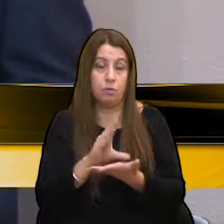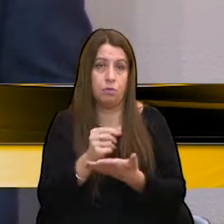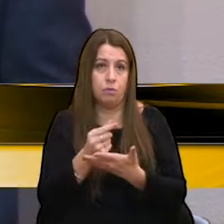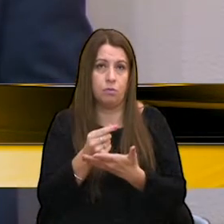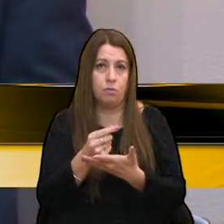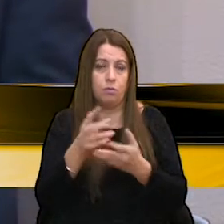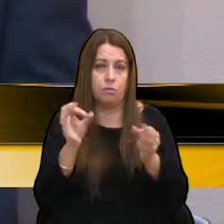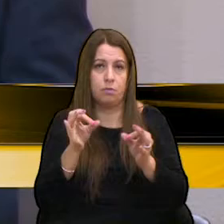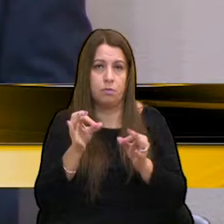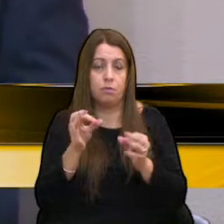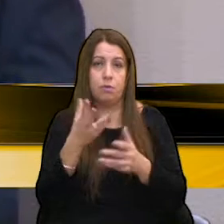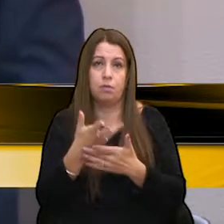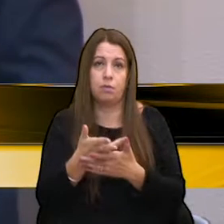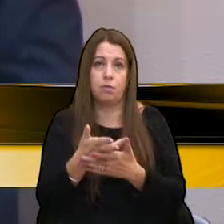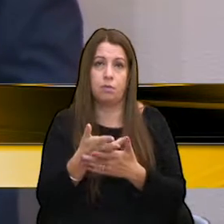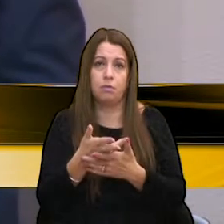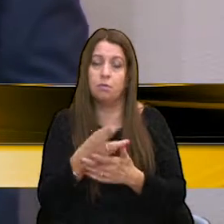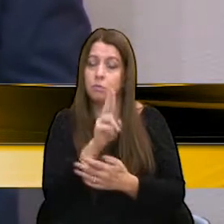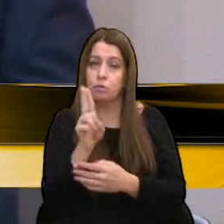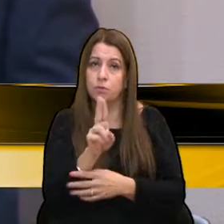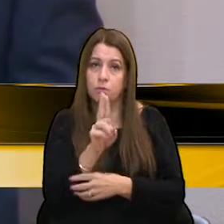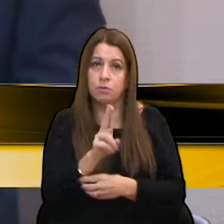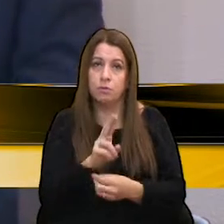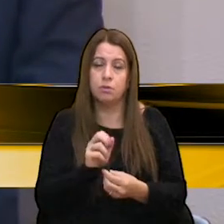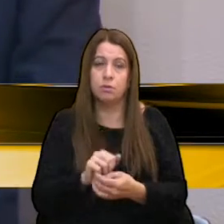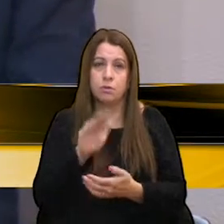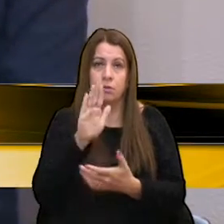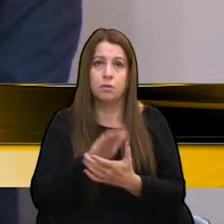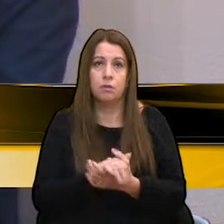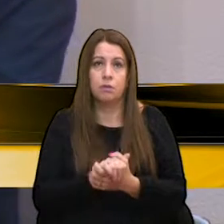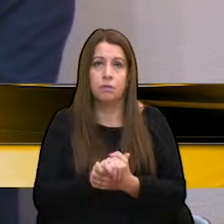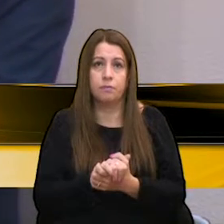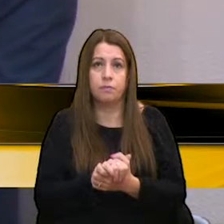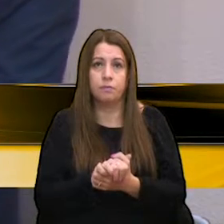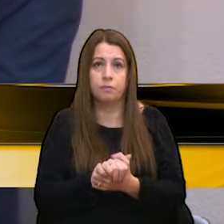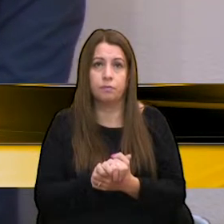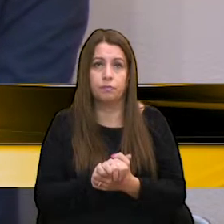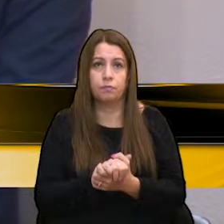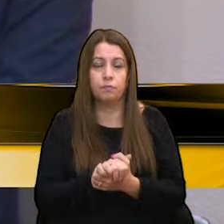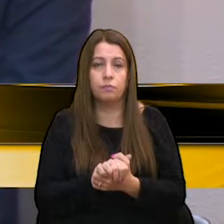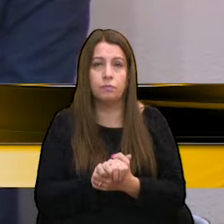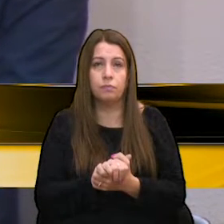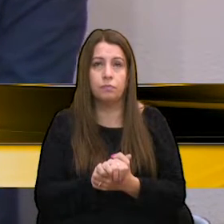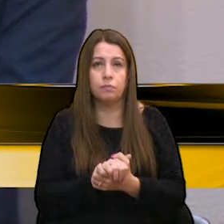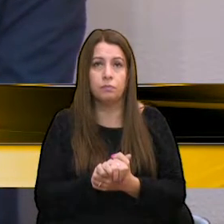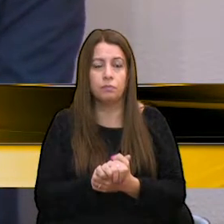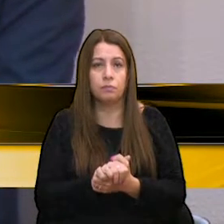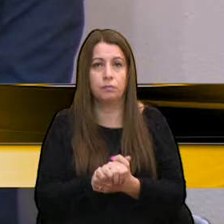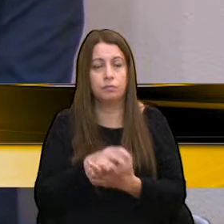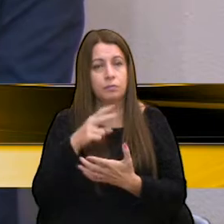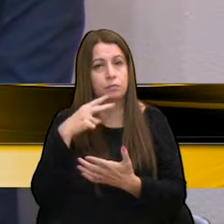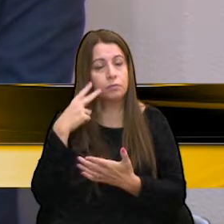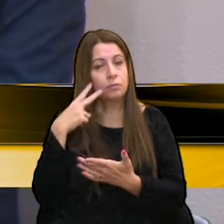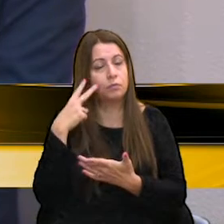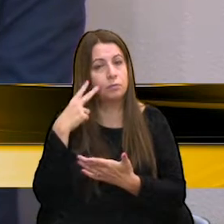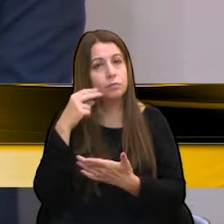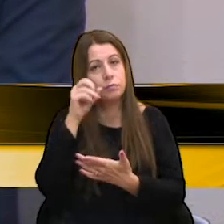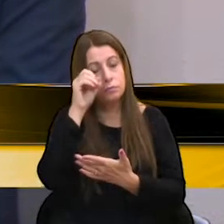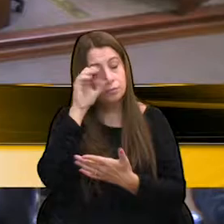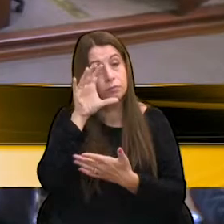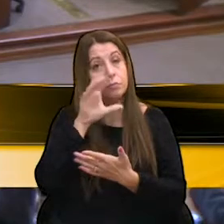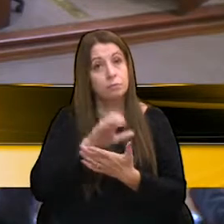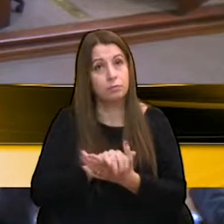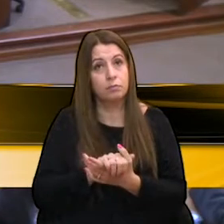com certeza poderia ser utilizado. Uma parte, vereador Frios. Pois não, só a parte. Não, vereador